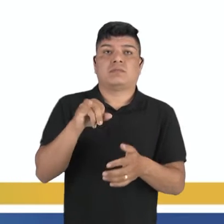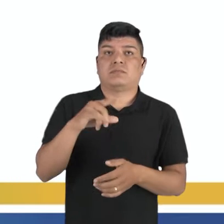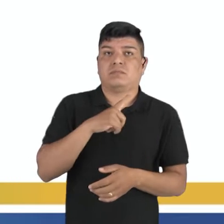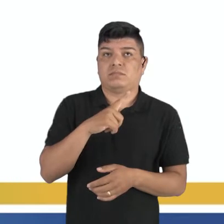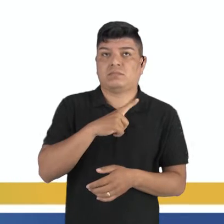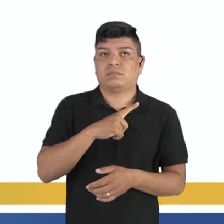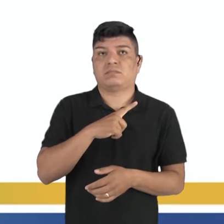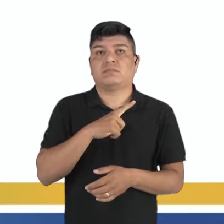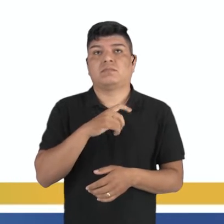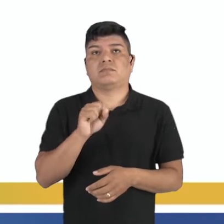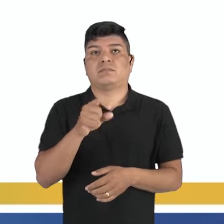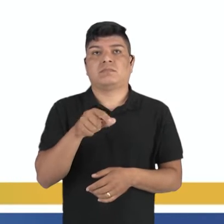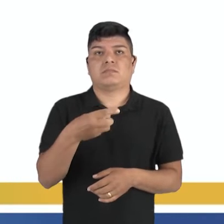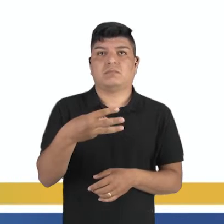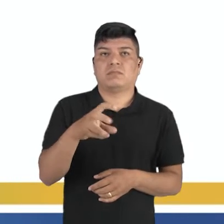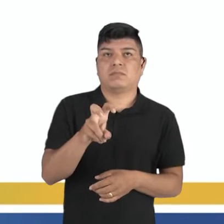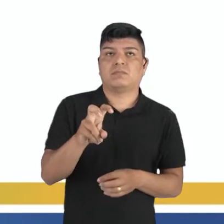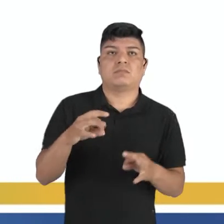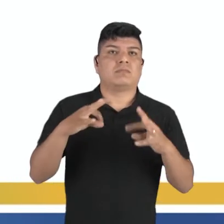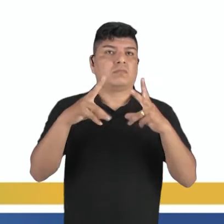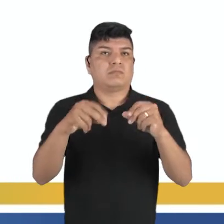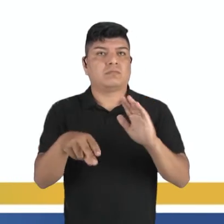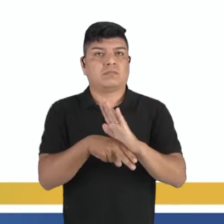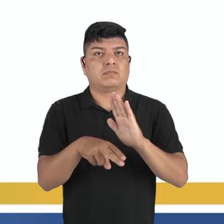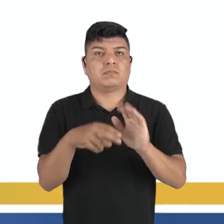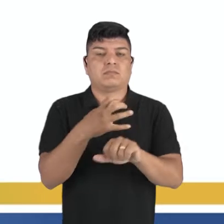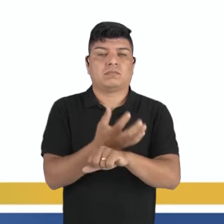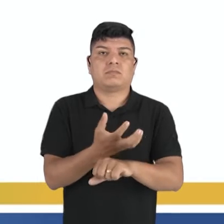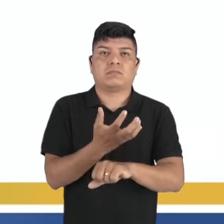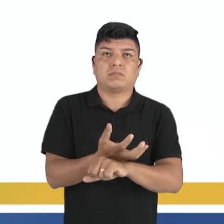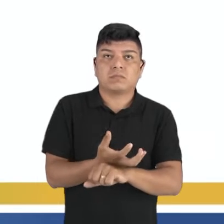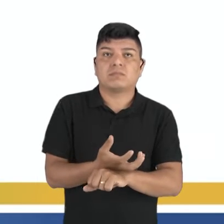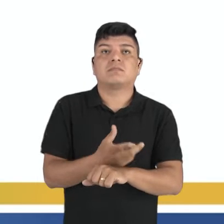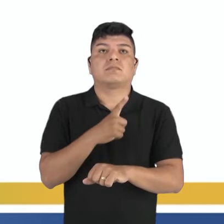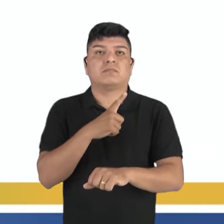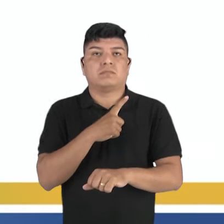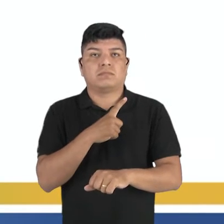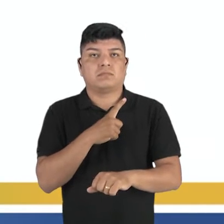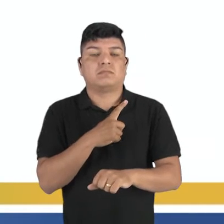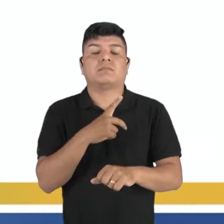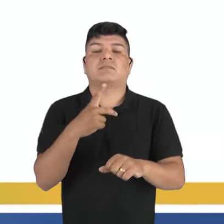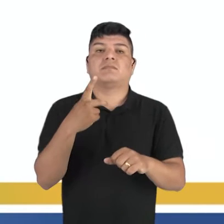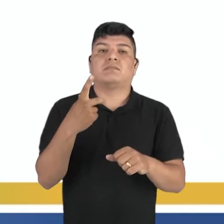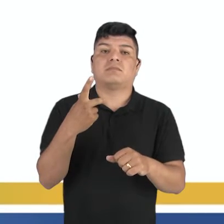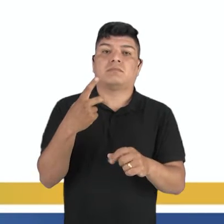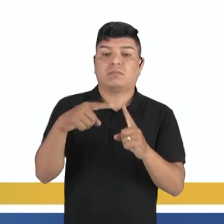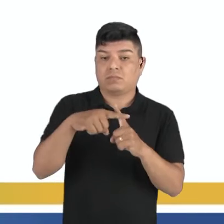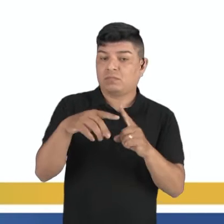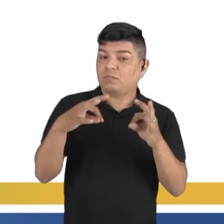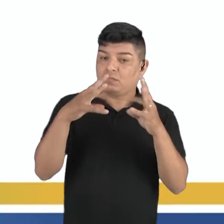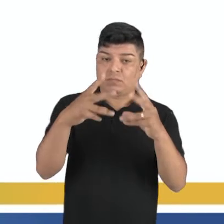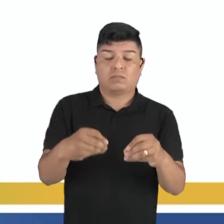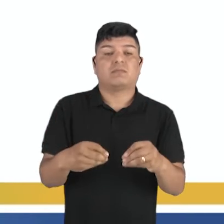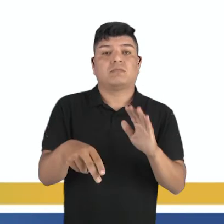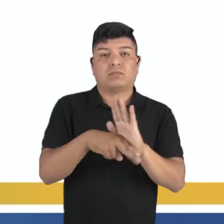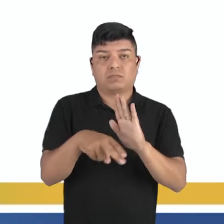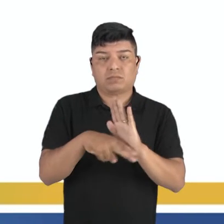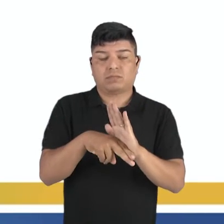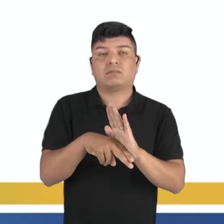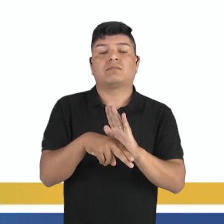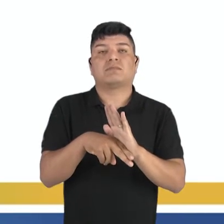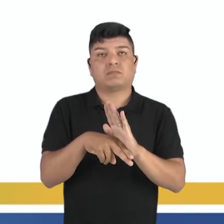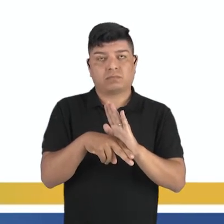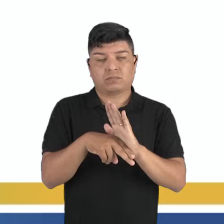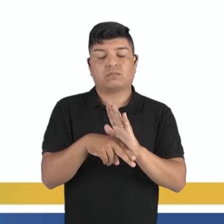ele tivesse tirado 8,35 em todas as matérias, ele obteria a mesma soma total das notas,